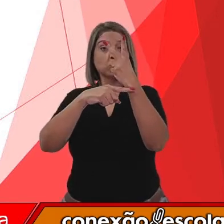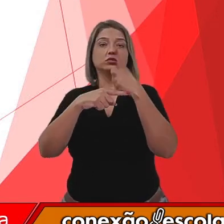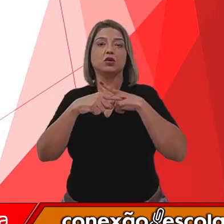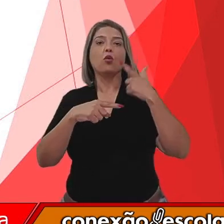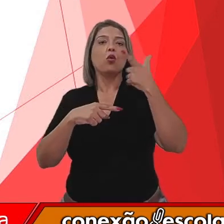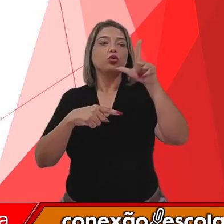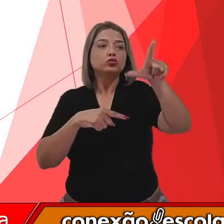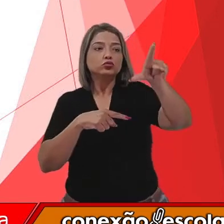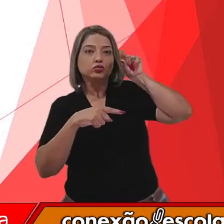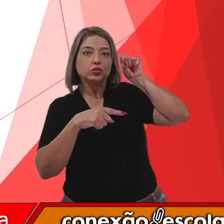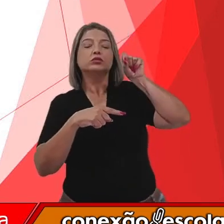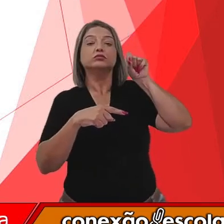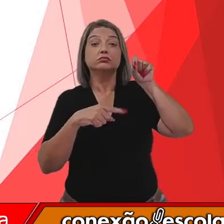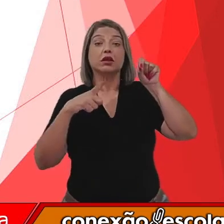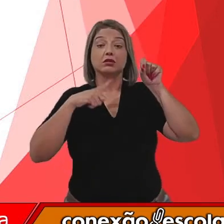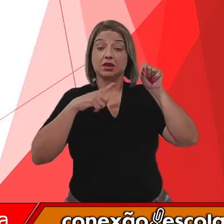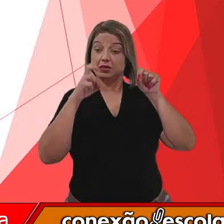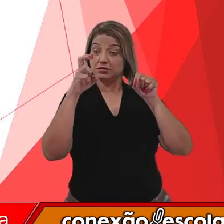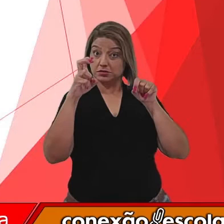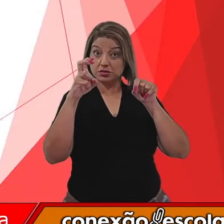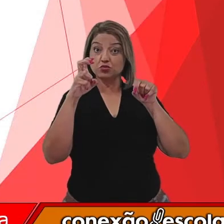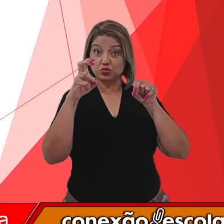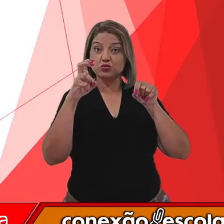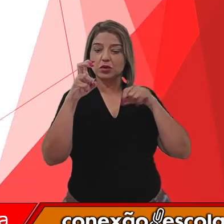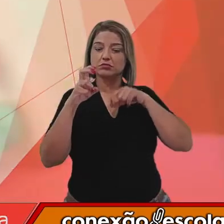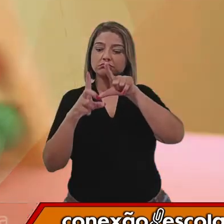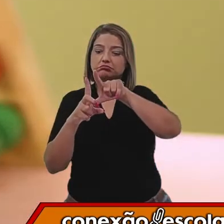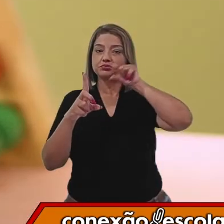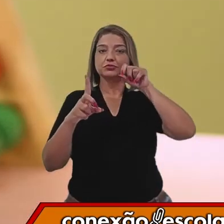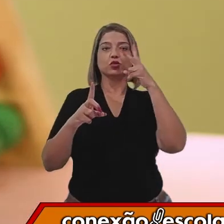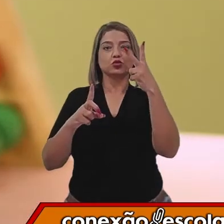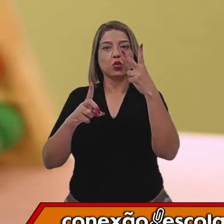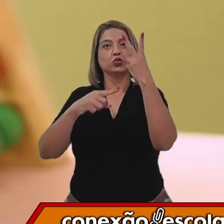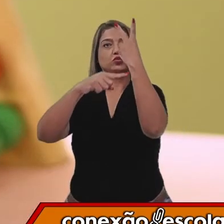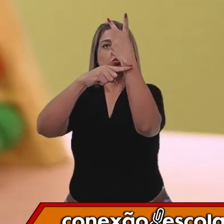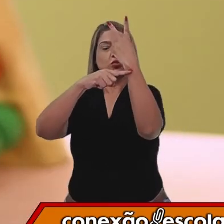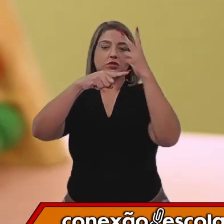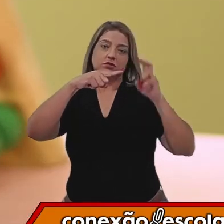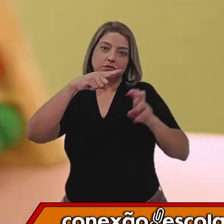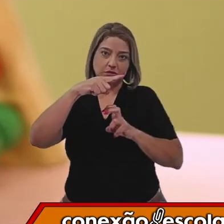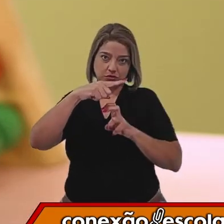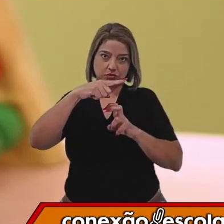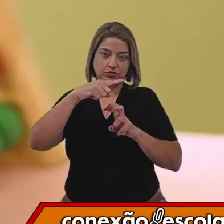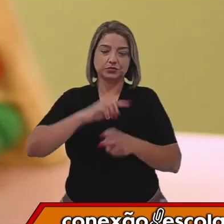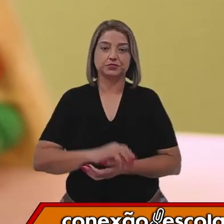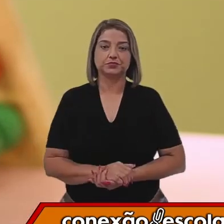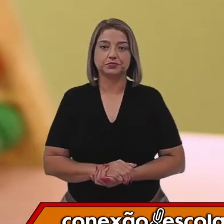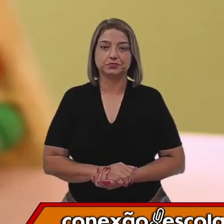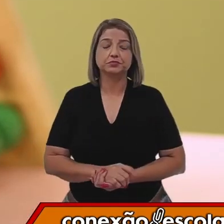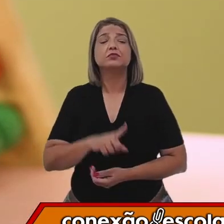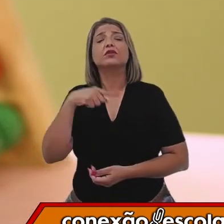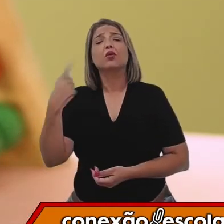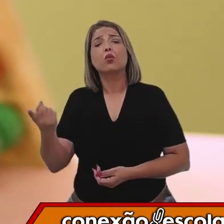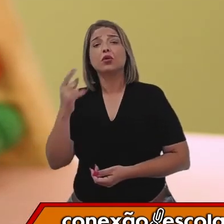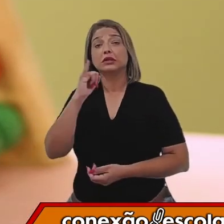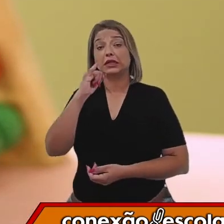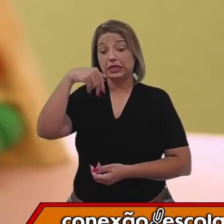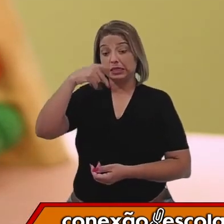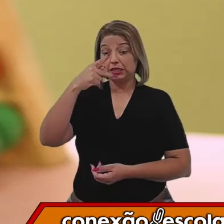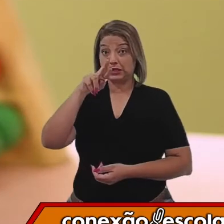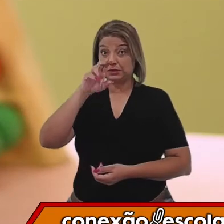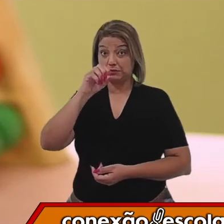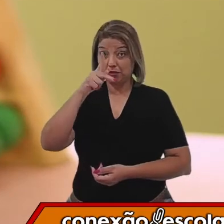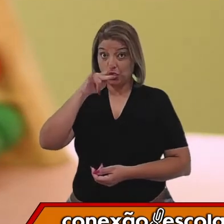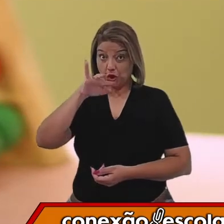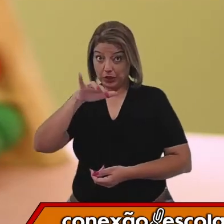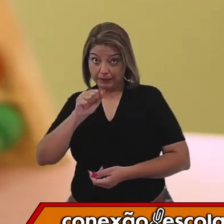uma única coisa que foi dividida em 5. Já as frações impróprias, elas